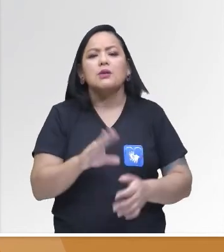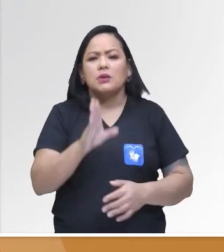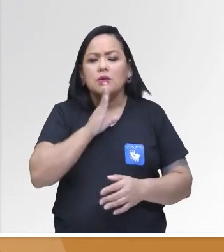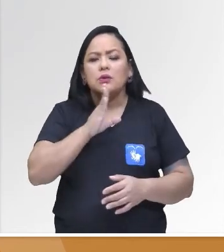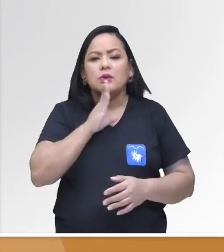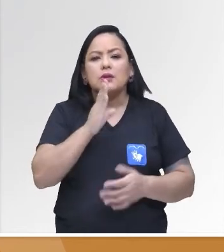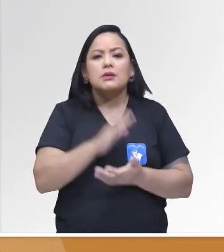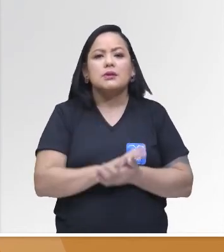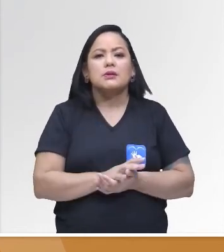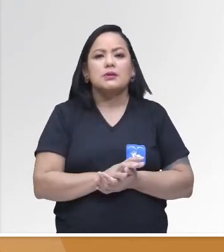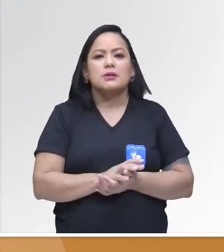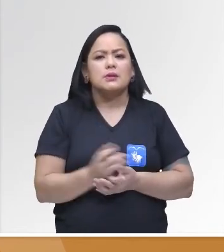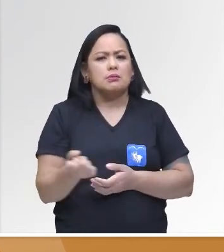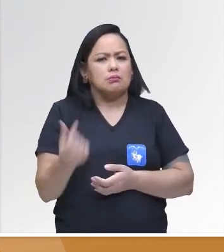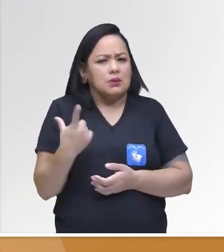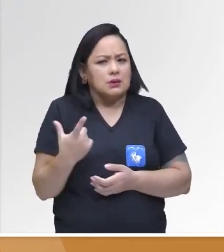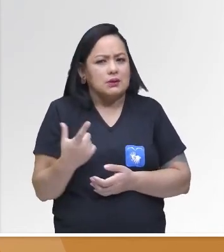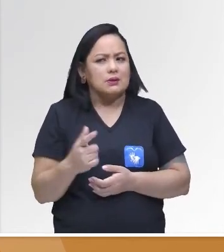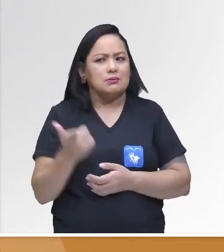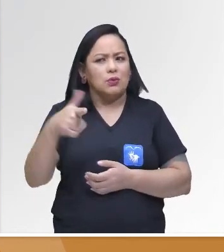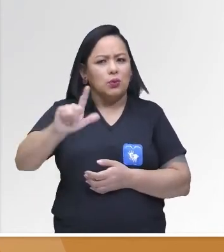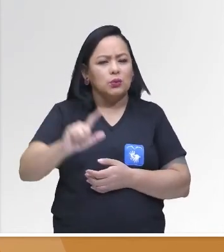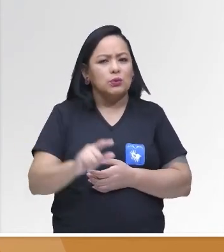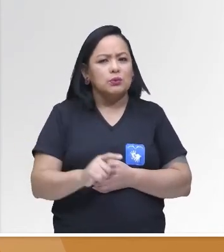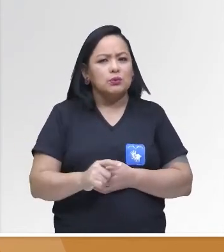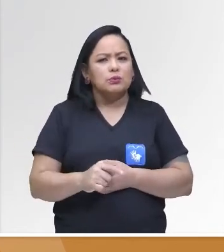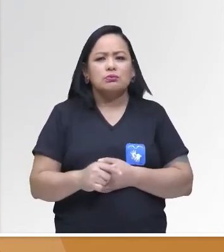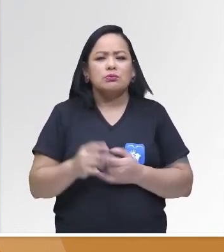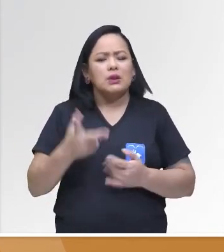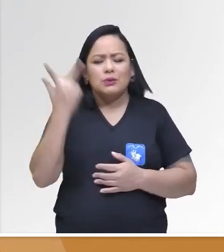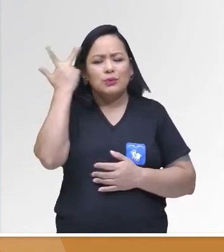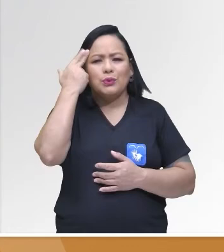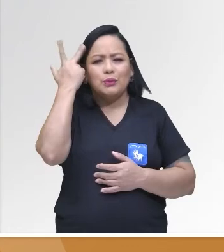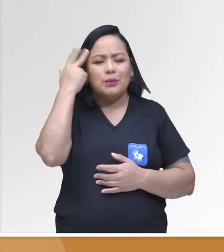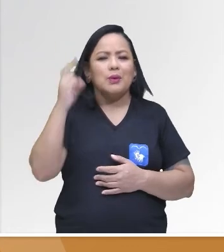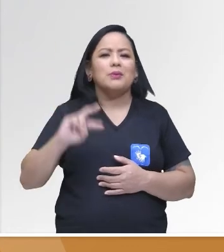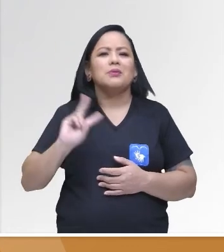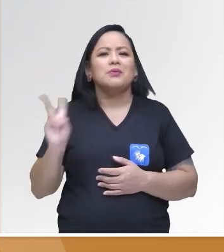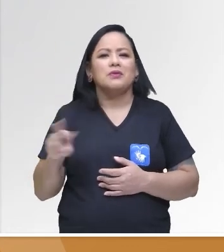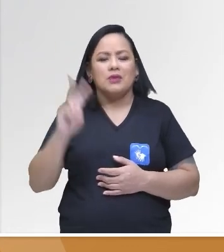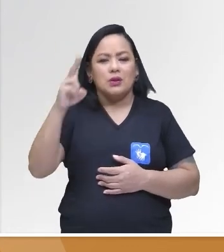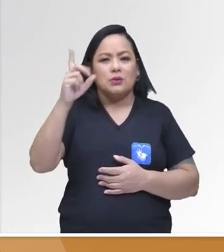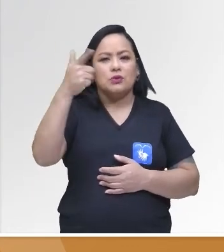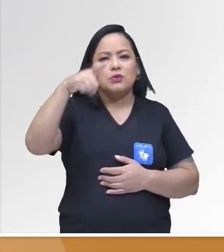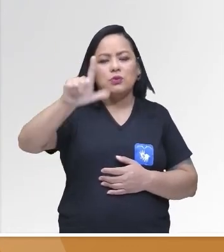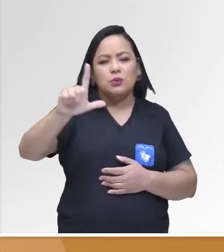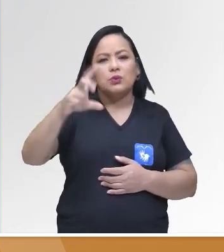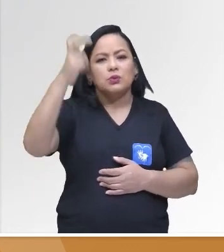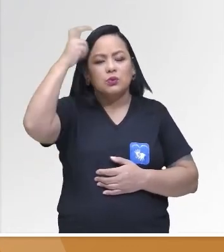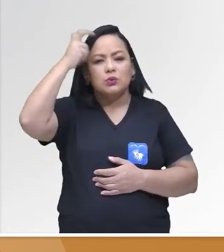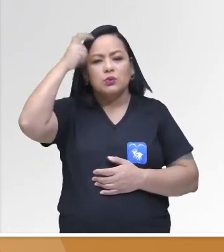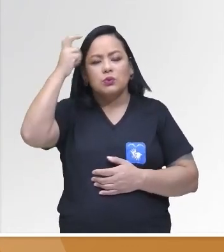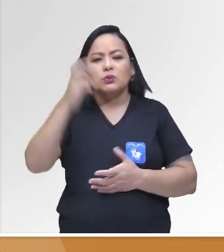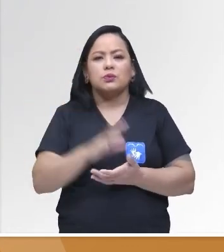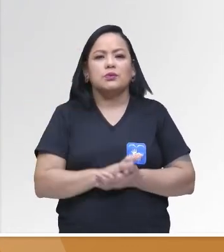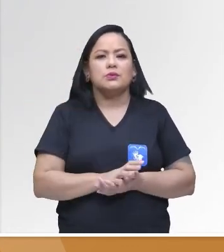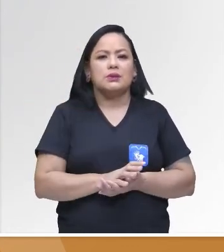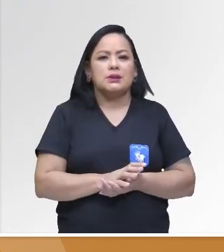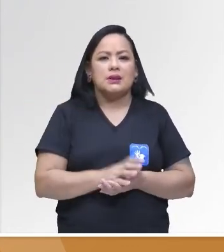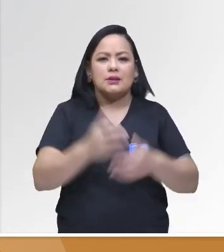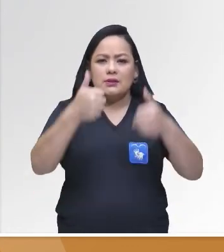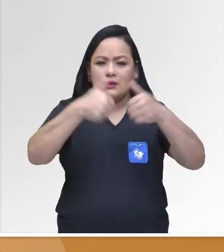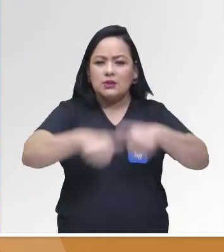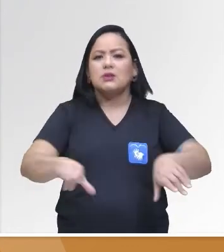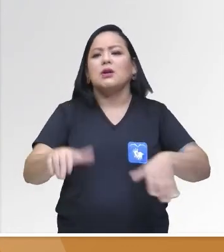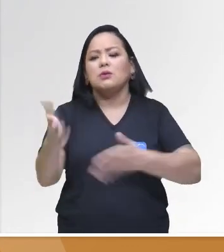consideramos estranho é muito comum. Valores de outras culturas estão muito